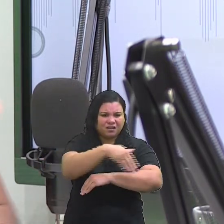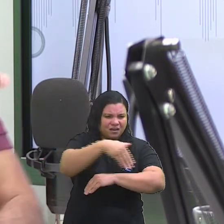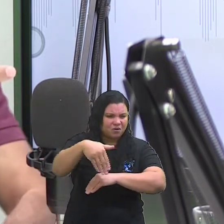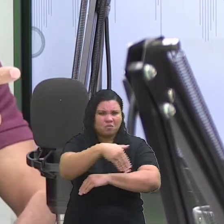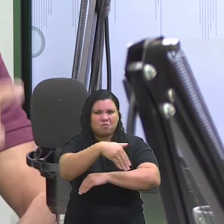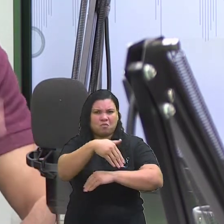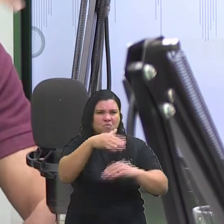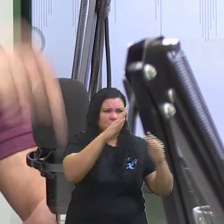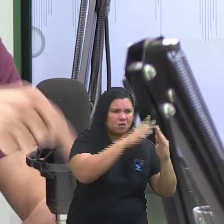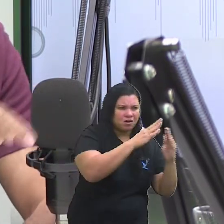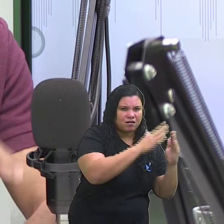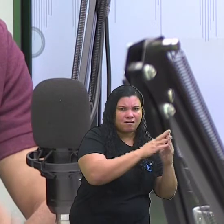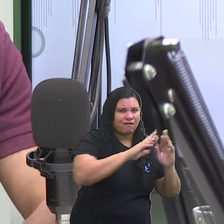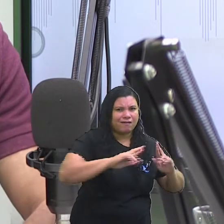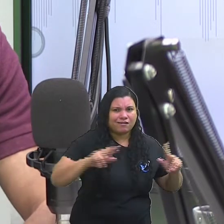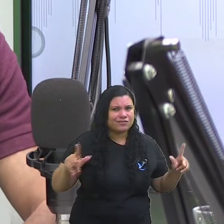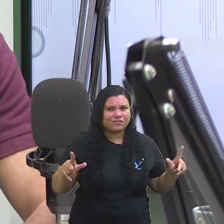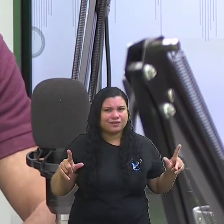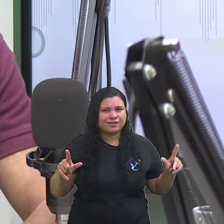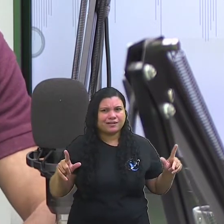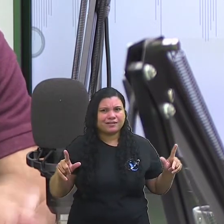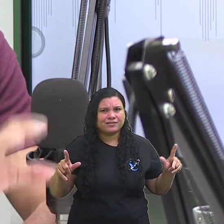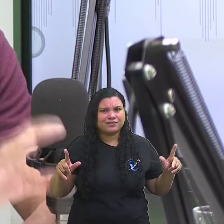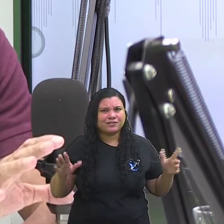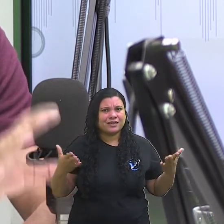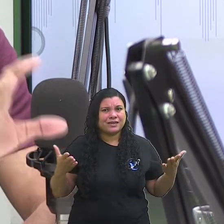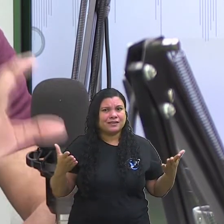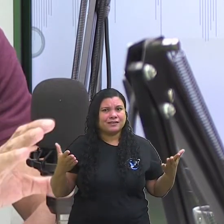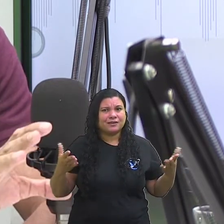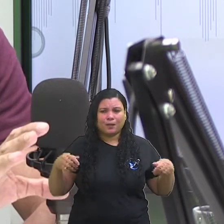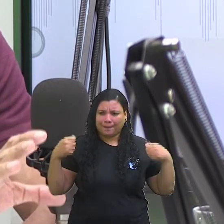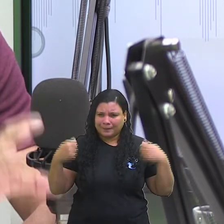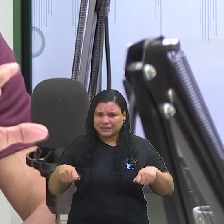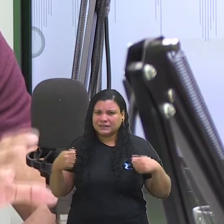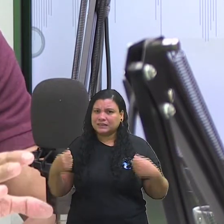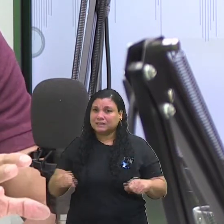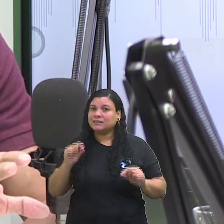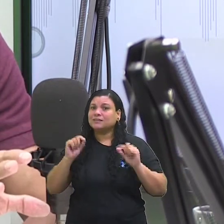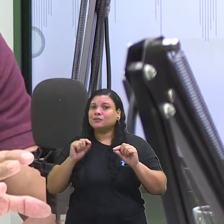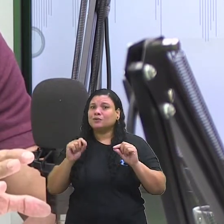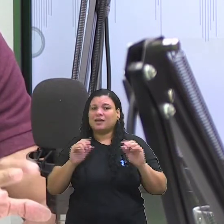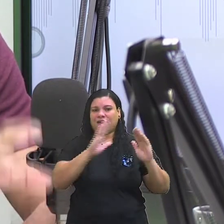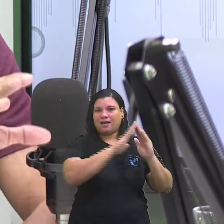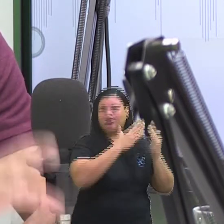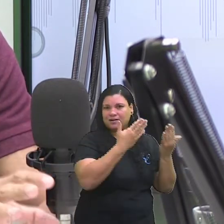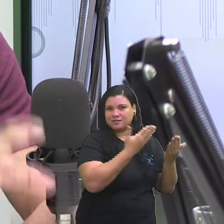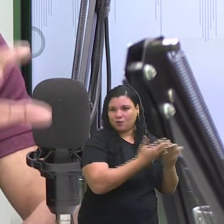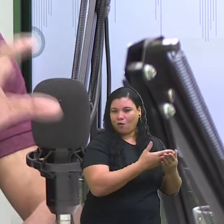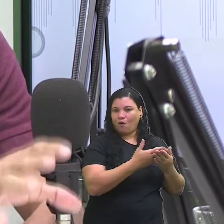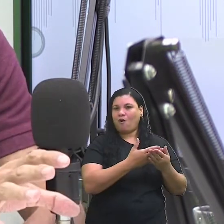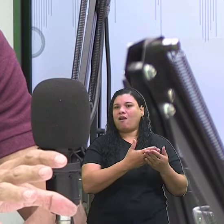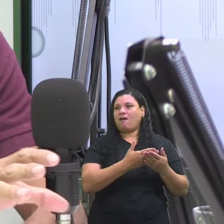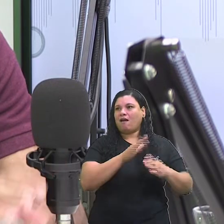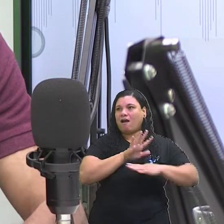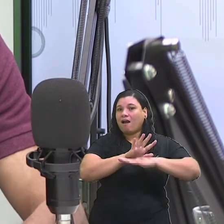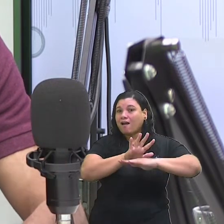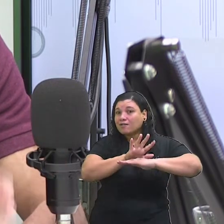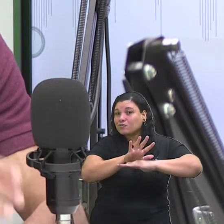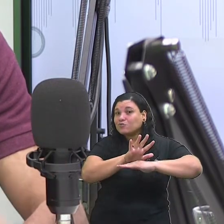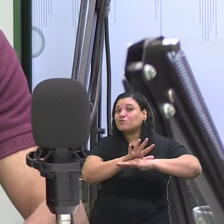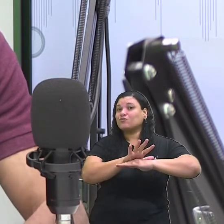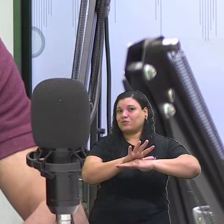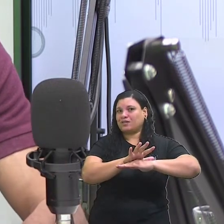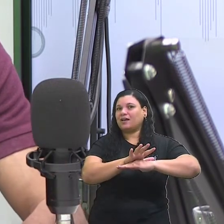ele como acontece dentro da casa dele. Então, cabe à escola, sim, ensinar, né, essas matérias, essas disciplinas.